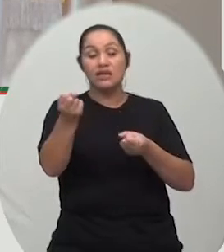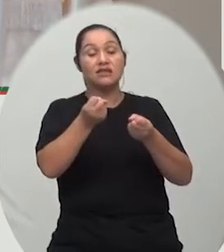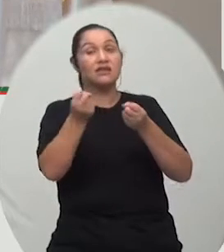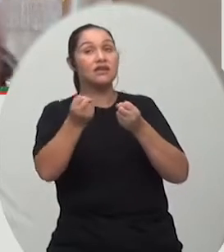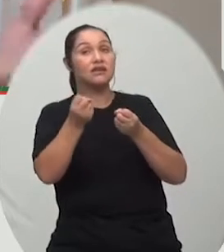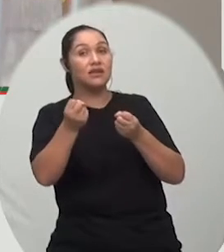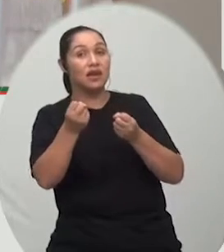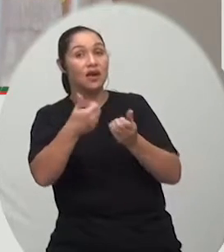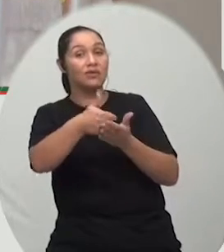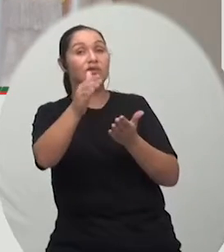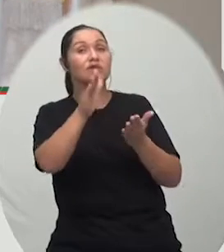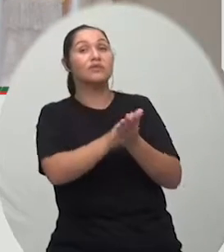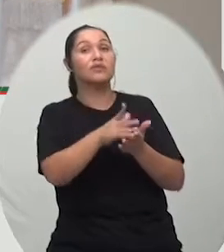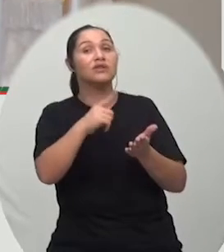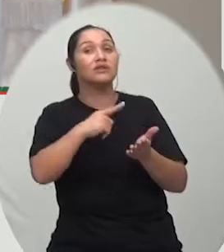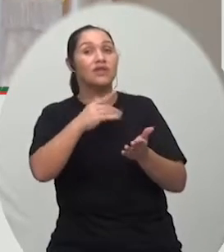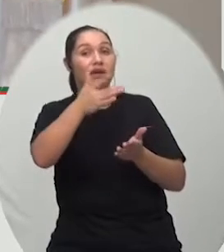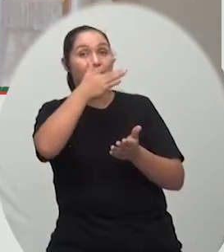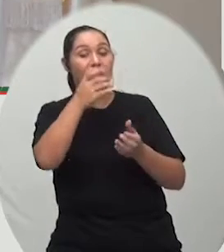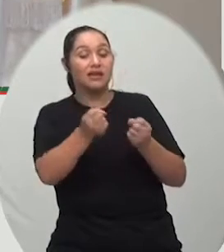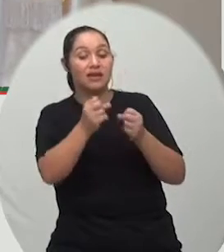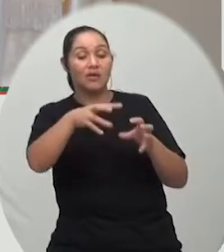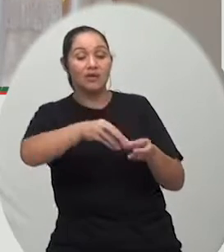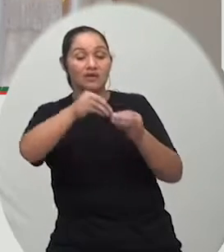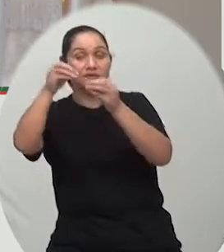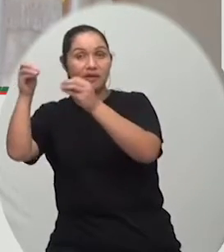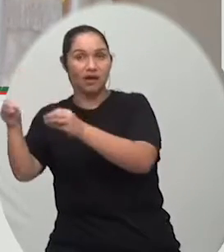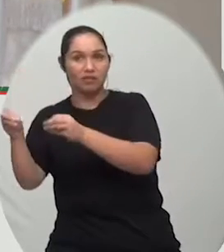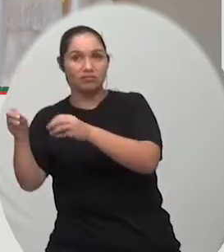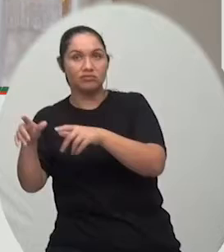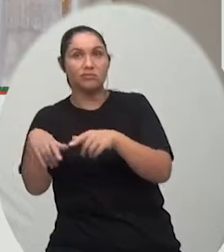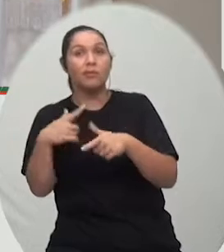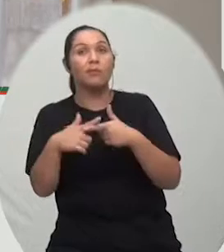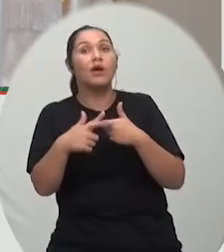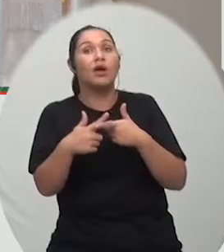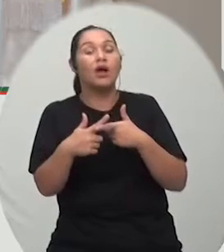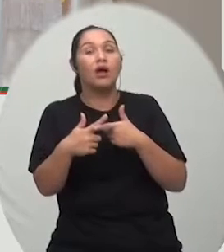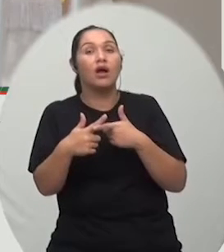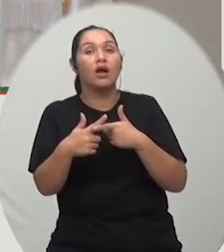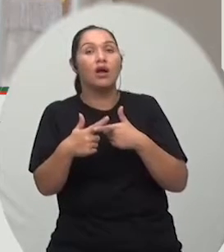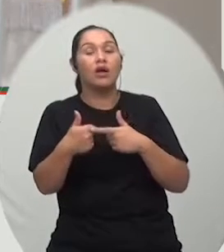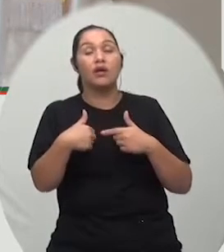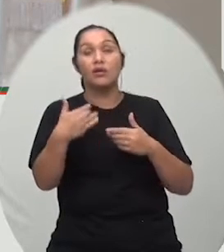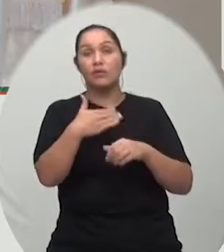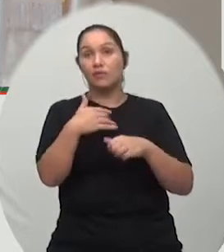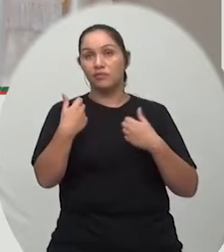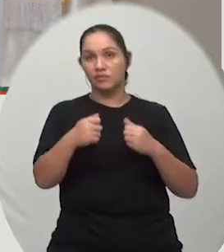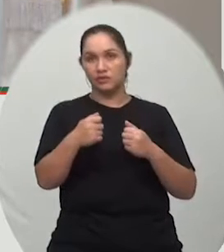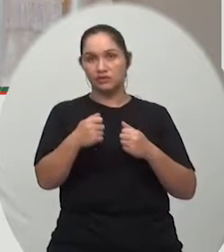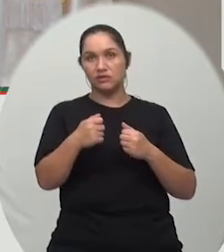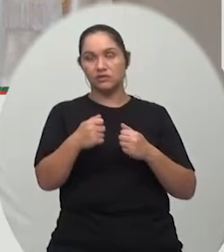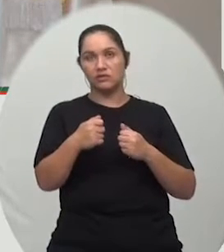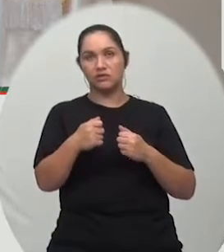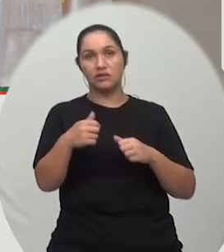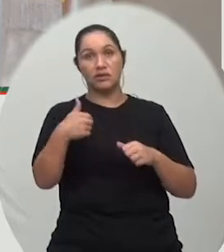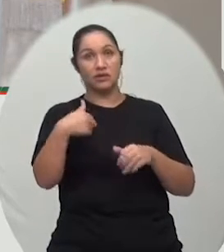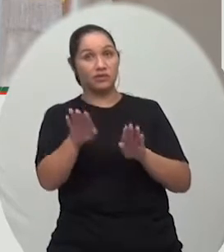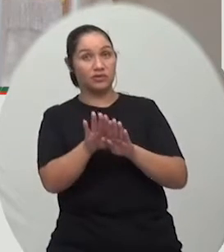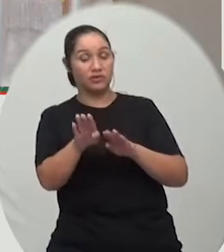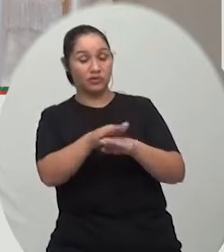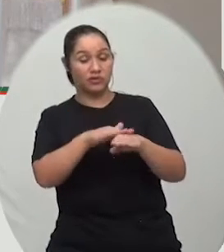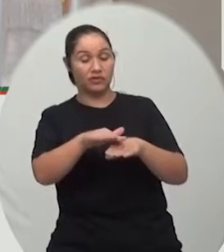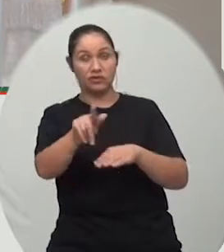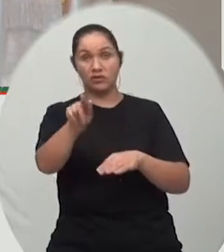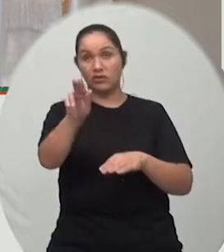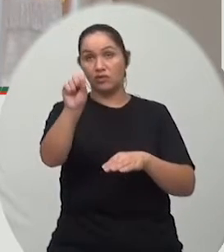foram multados, quantos foram recolhidos, para que nós possamos, então, estar olhando. Eu até tive uma conversa com o Gustavo, já coloquei para ele, olha,